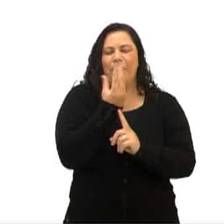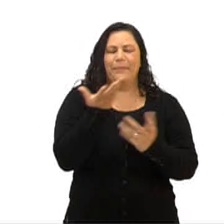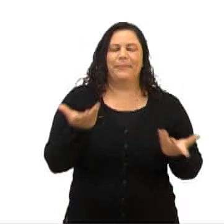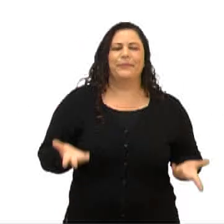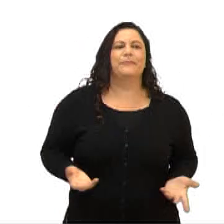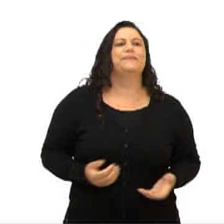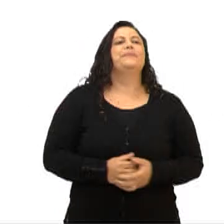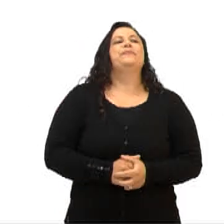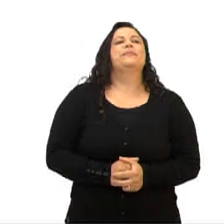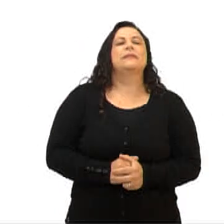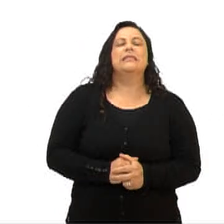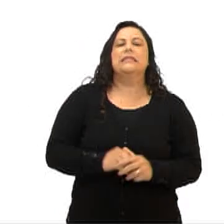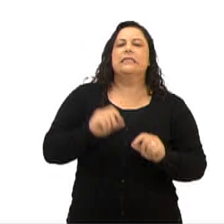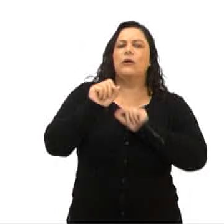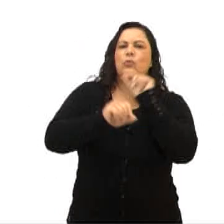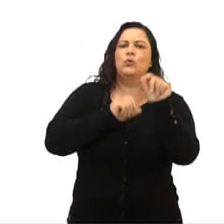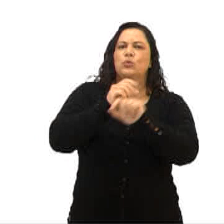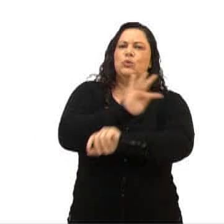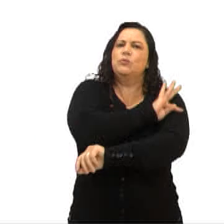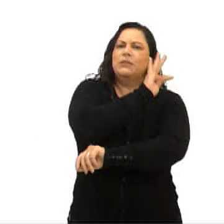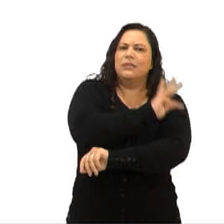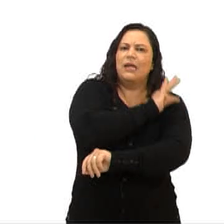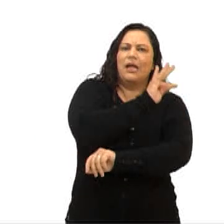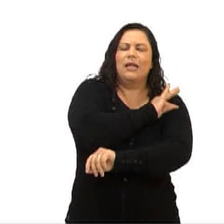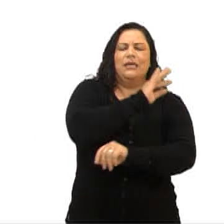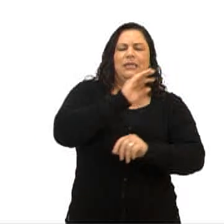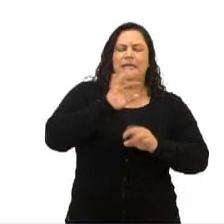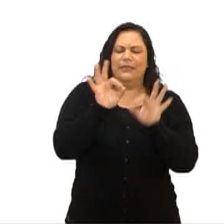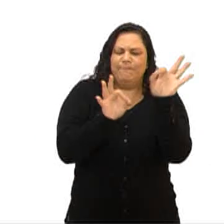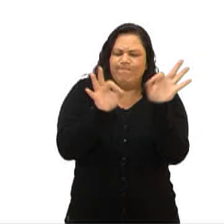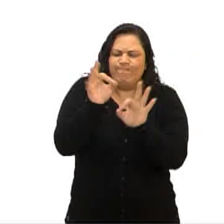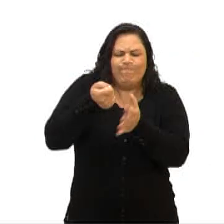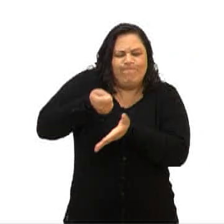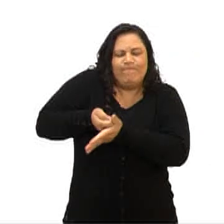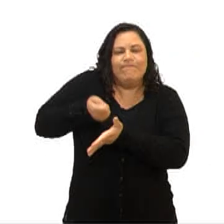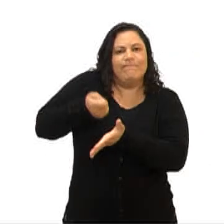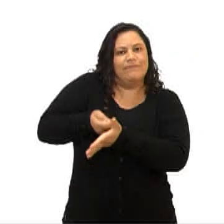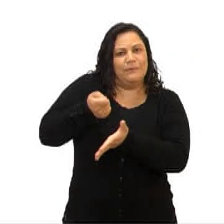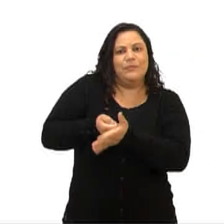Artes, né? Tinha uma técnica de construção rigorosa, que